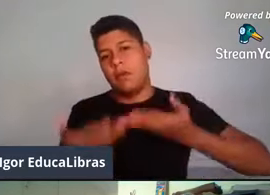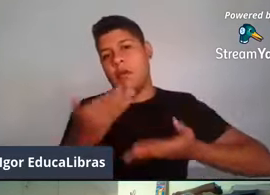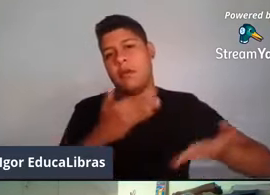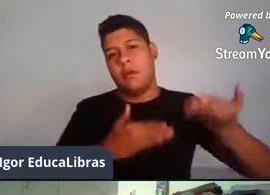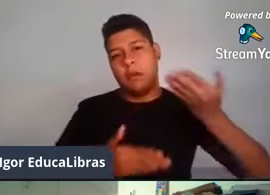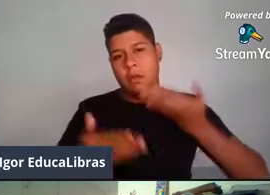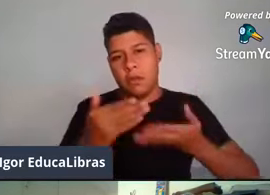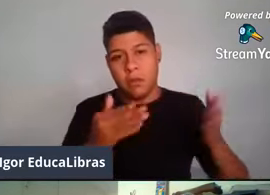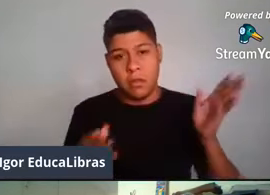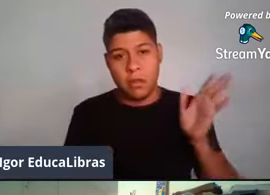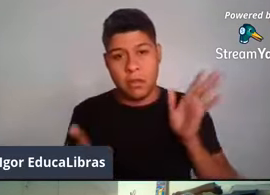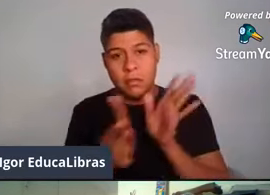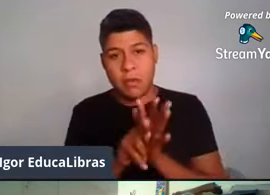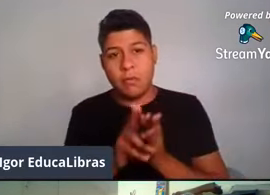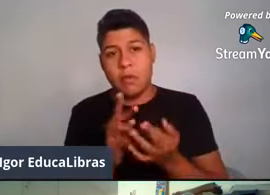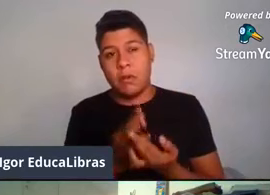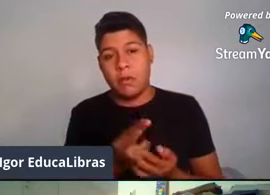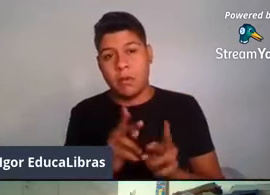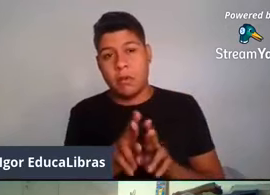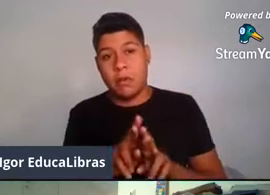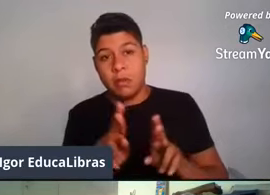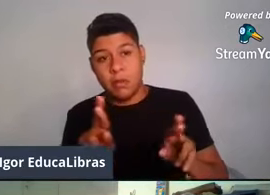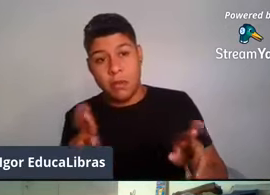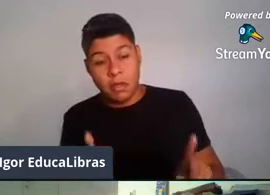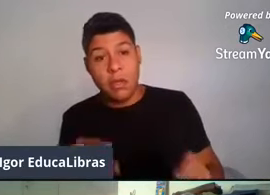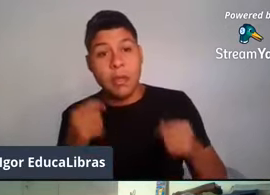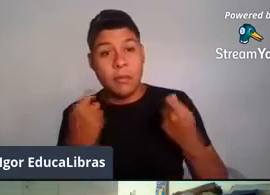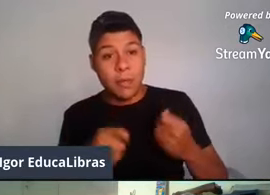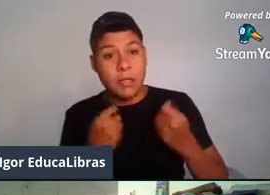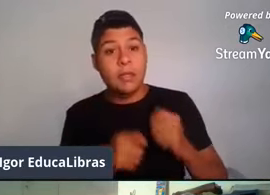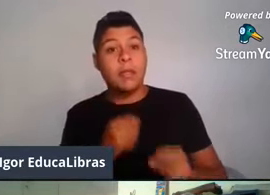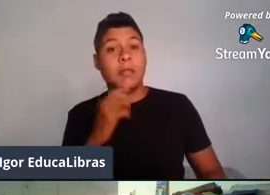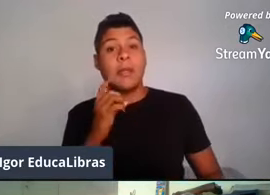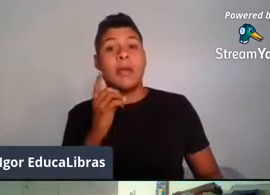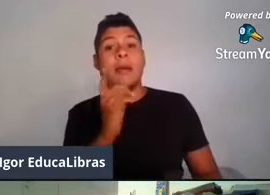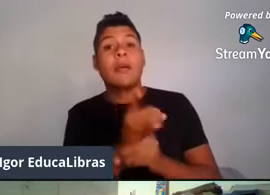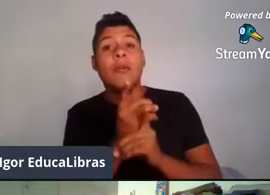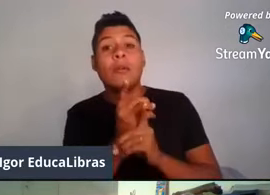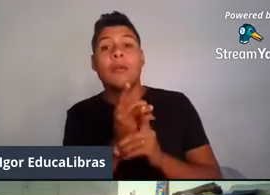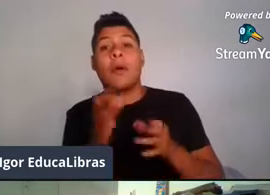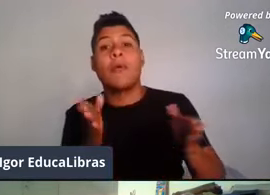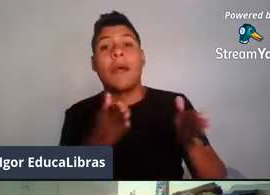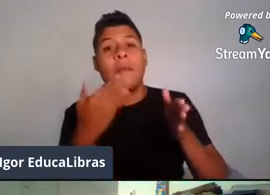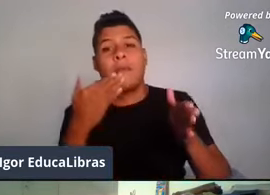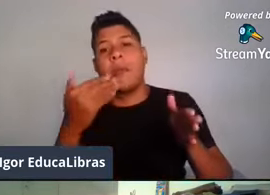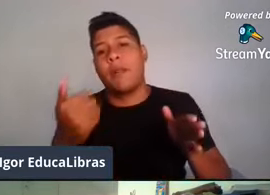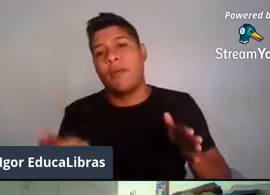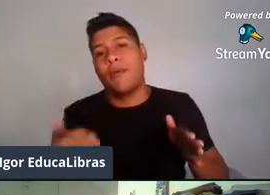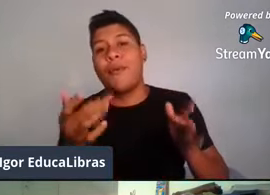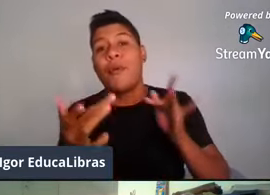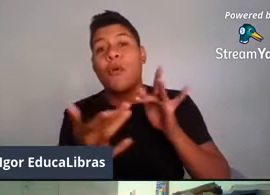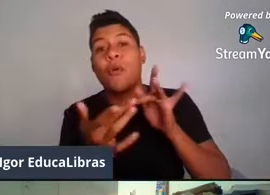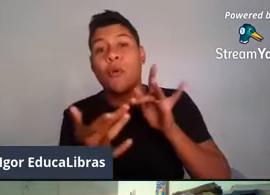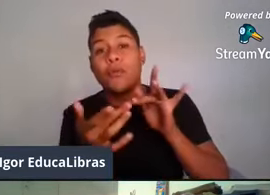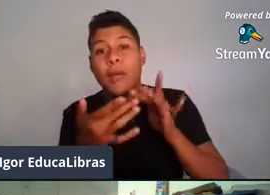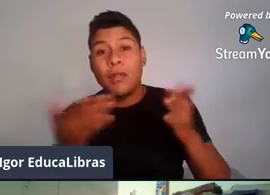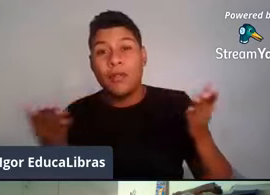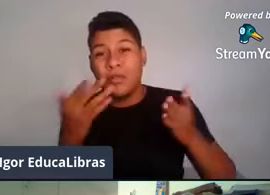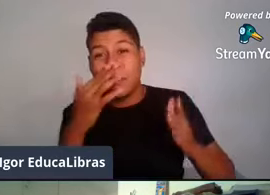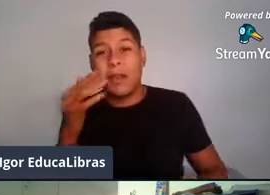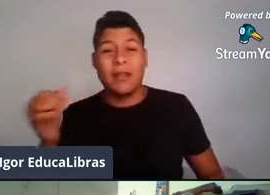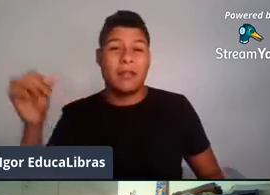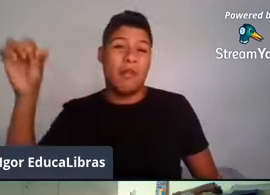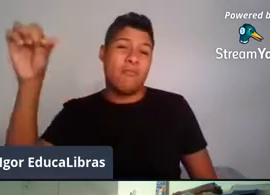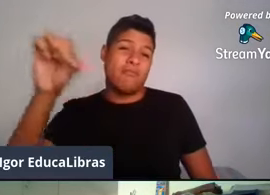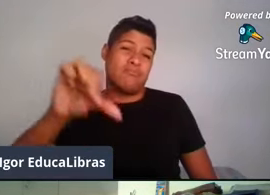questões contraditórias, e precisamos encontrar o melhor caminho para elas. Esse contato hoje está prejudicado, nós estamos